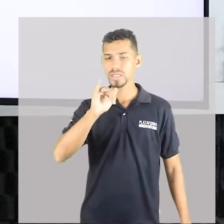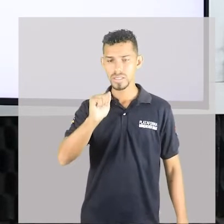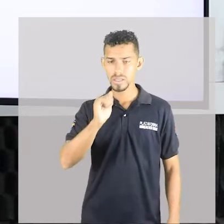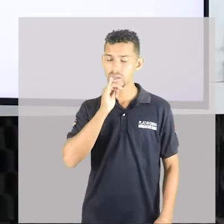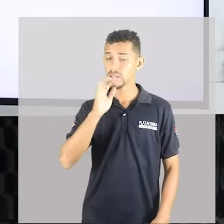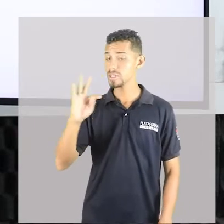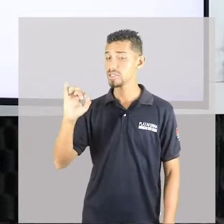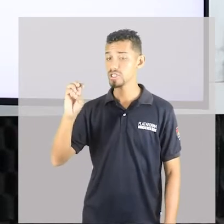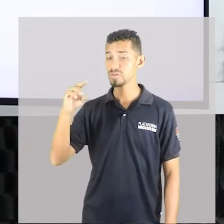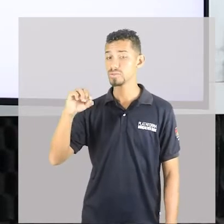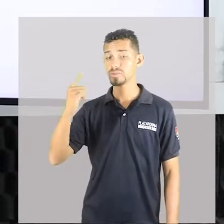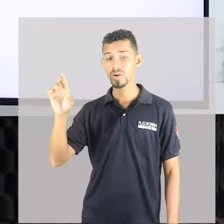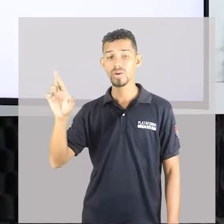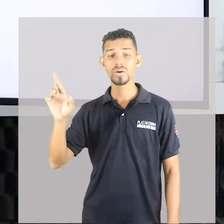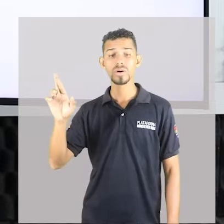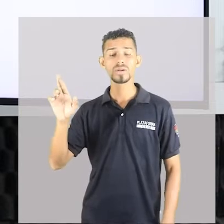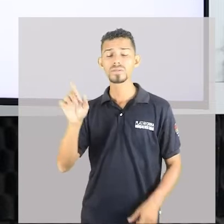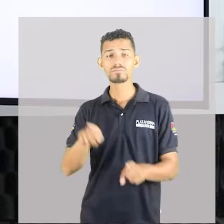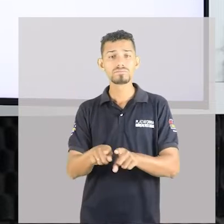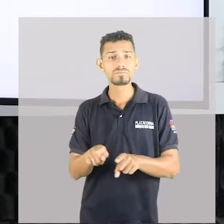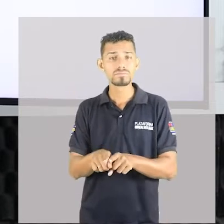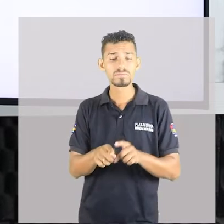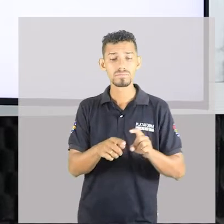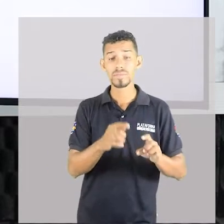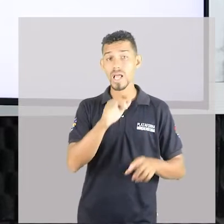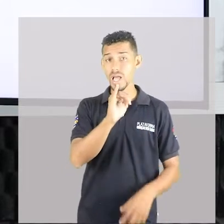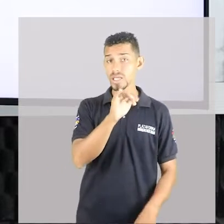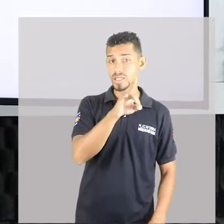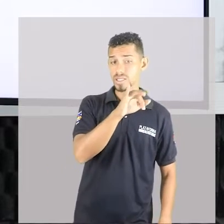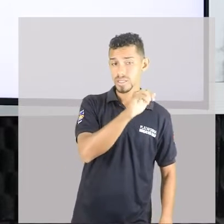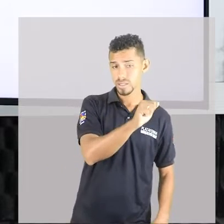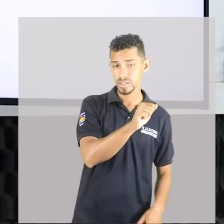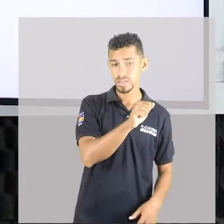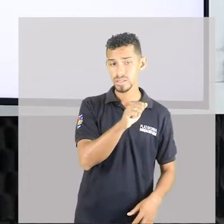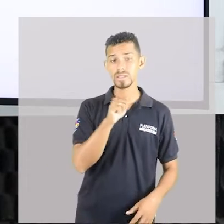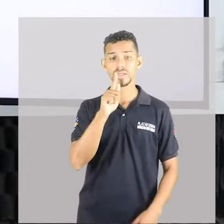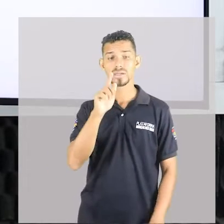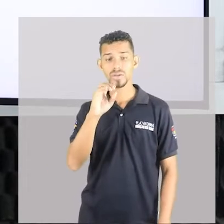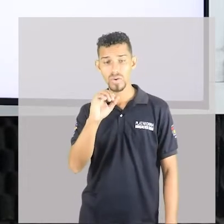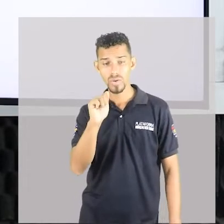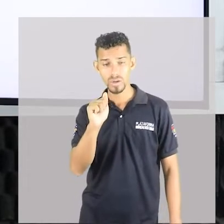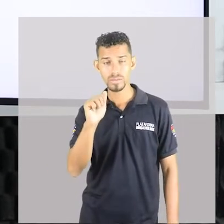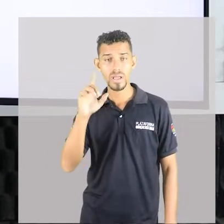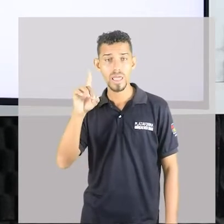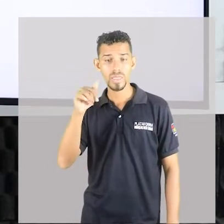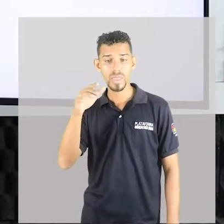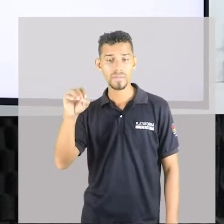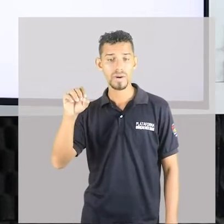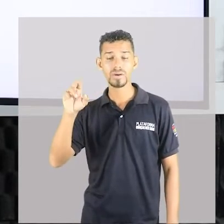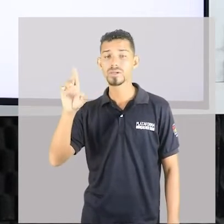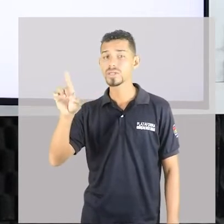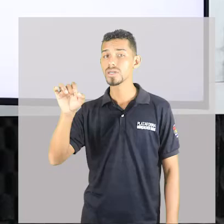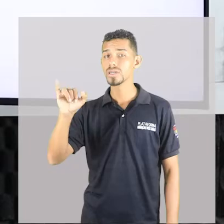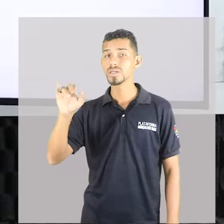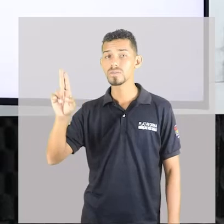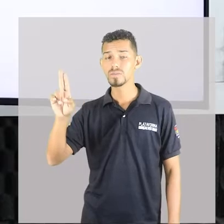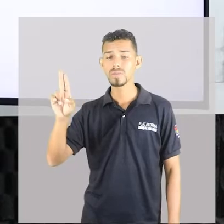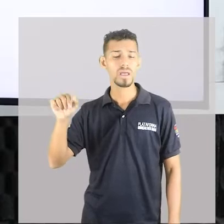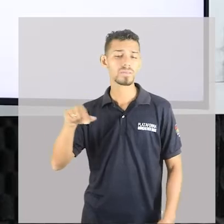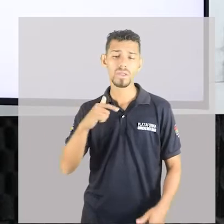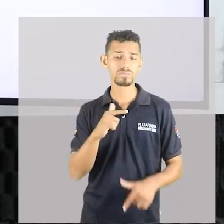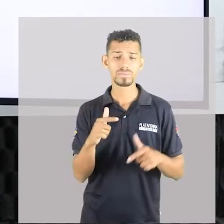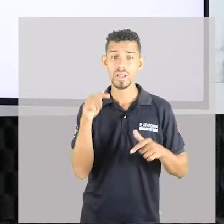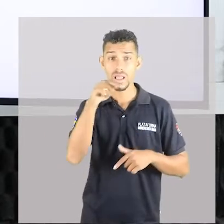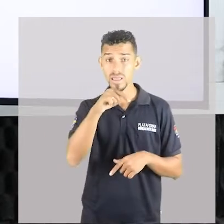né, e na Índia, né, Goa, Damão e Diu. Então, já não é algo da Ásia